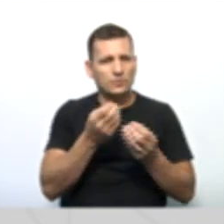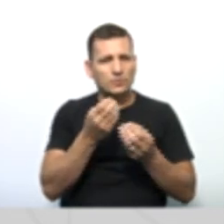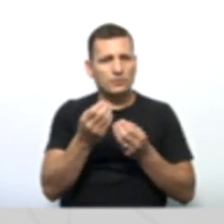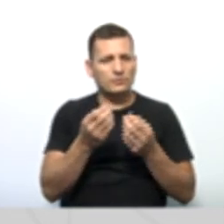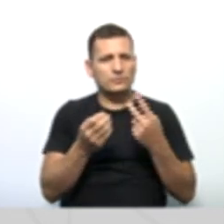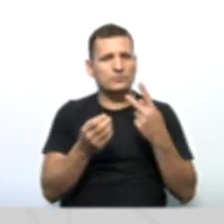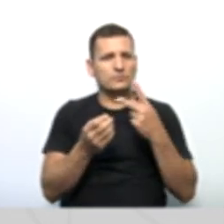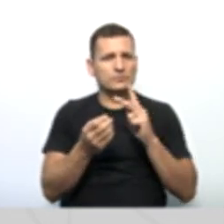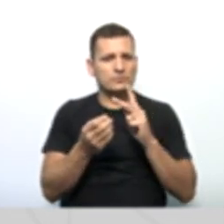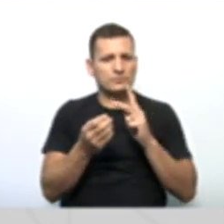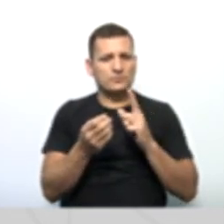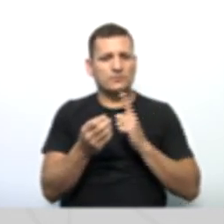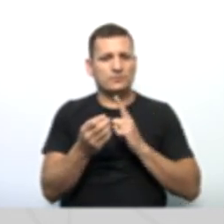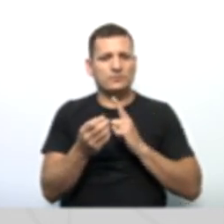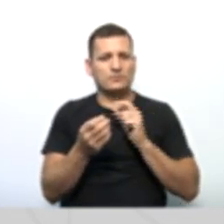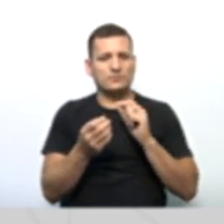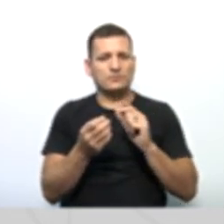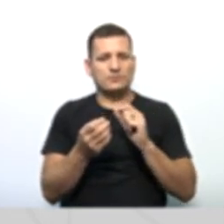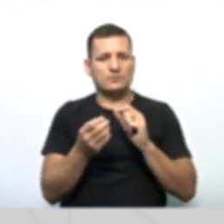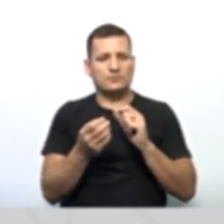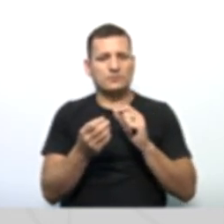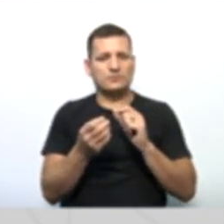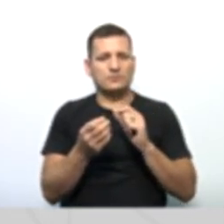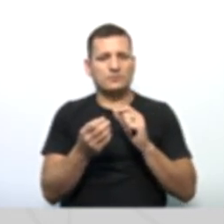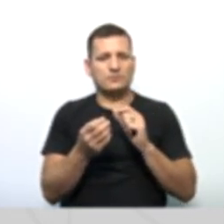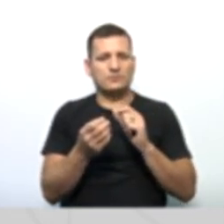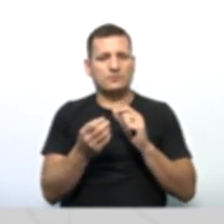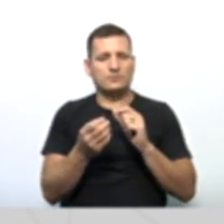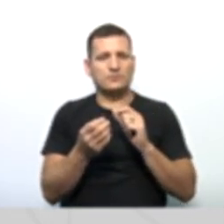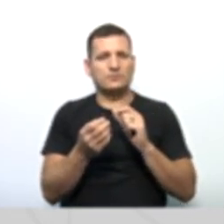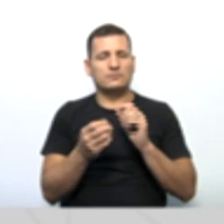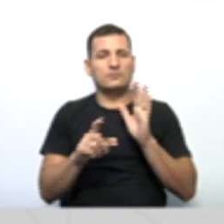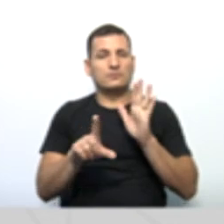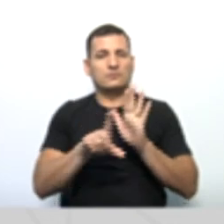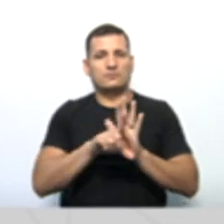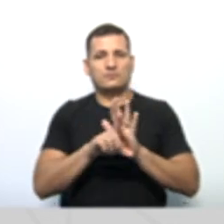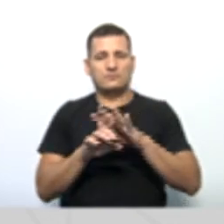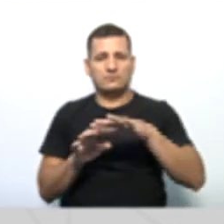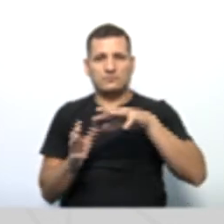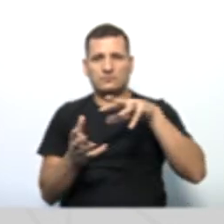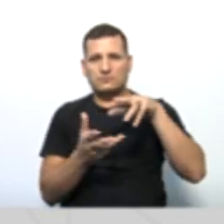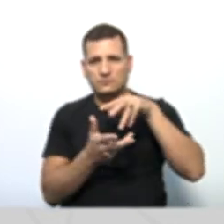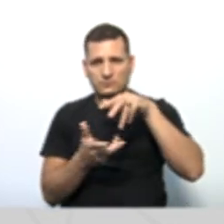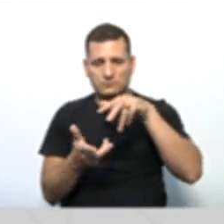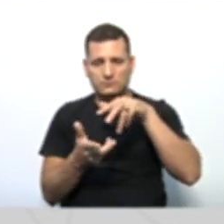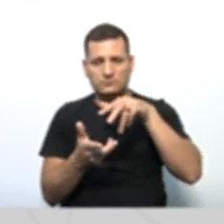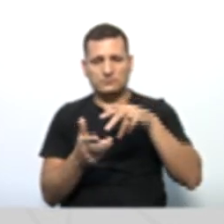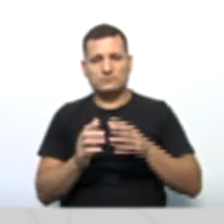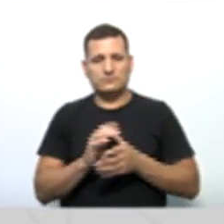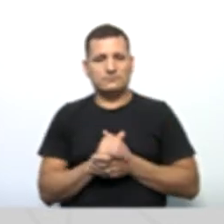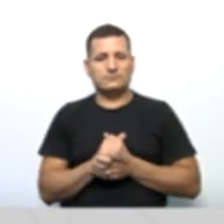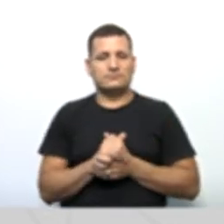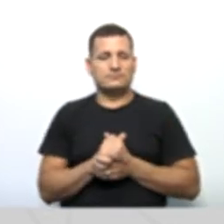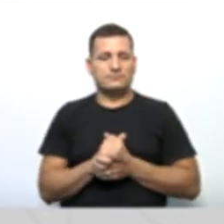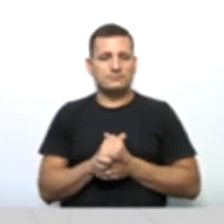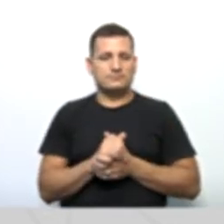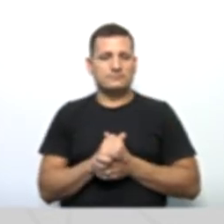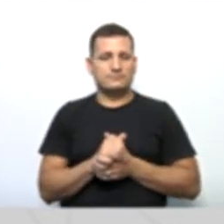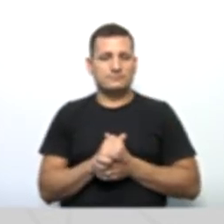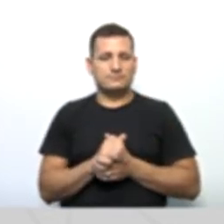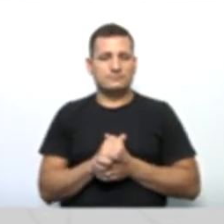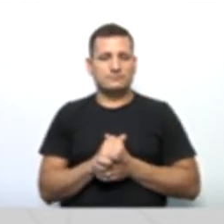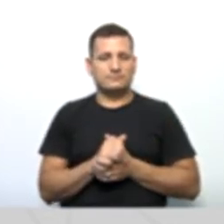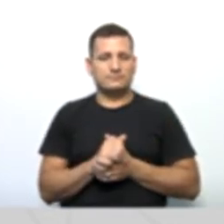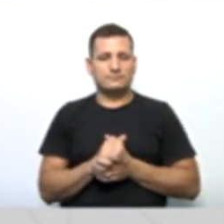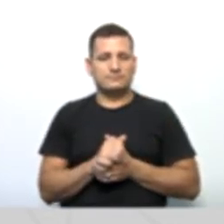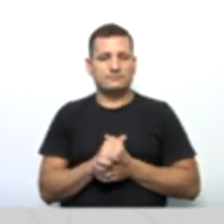ação se possa tornar princípio de uma lei universal. Nossa, professor, falou grego. Na verdade, é